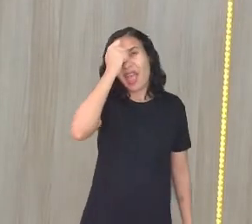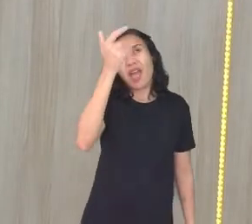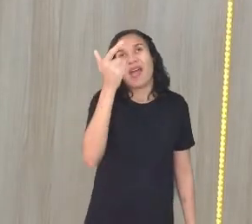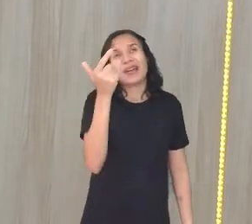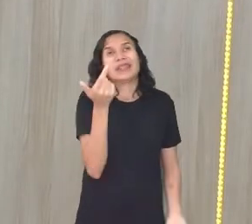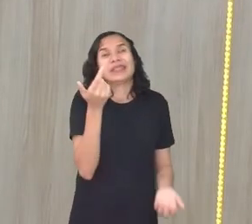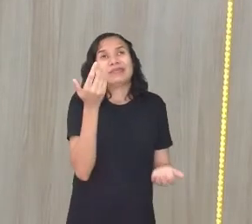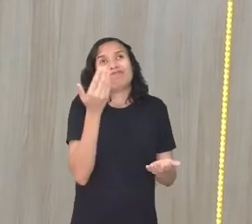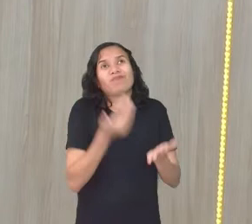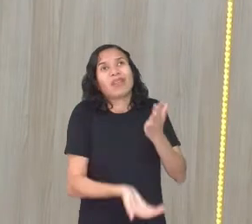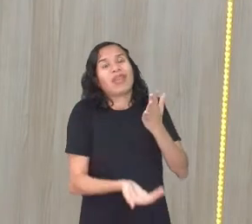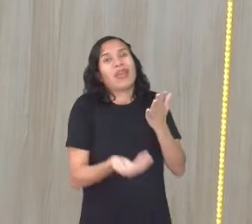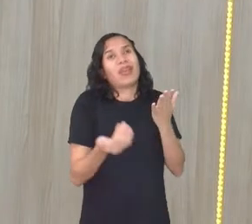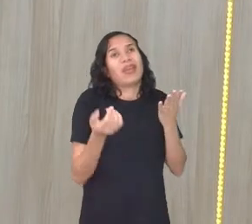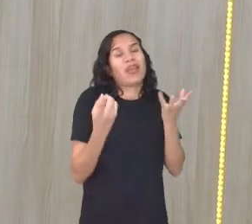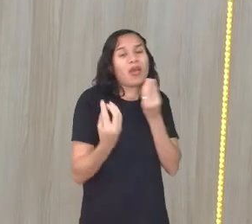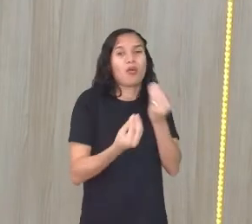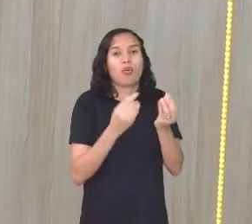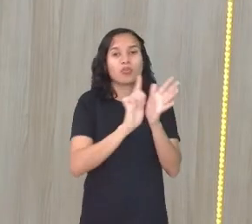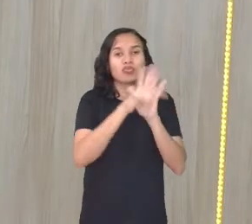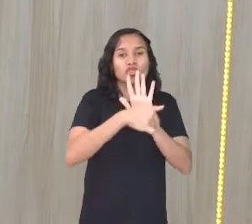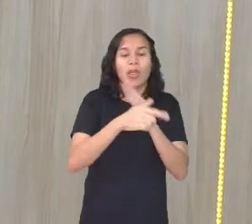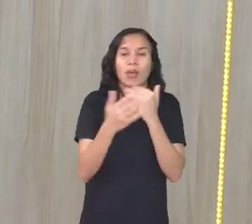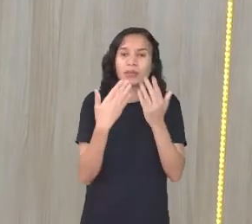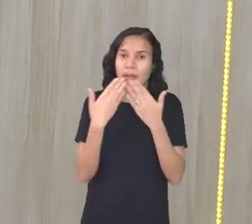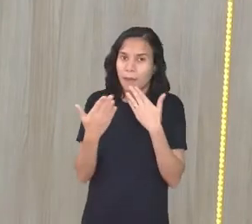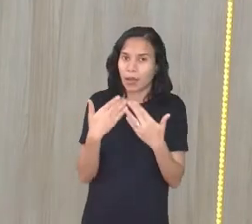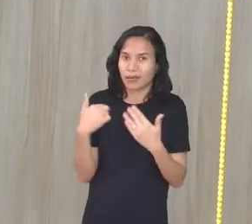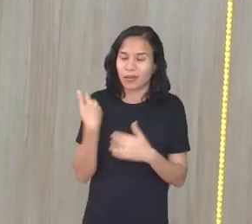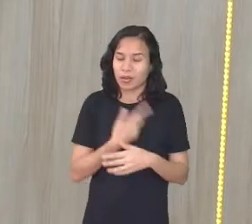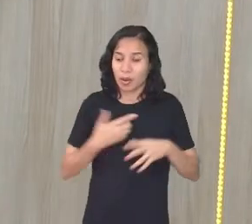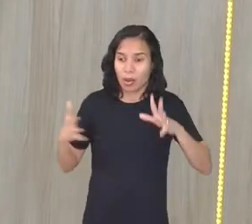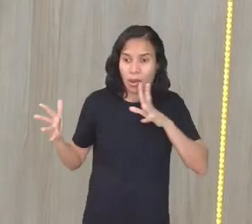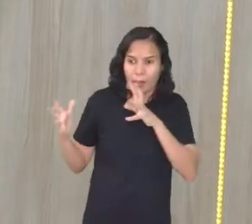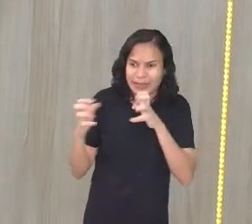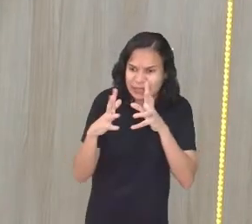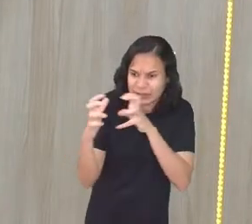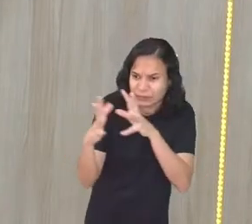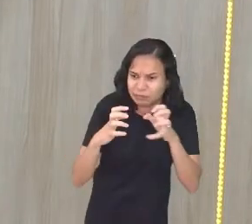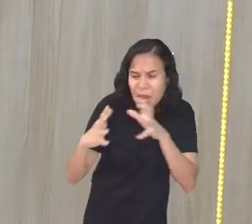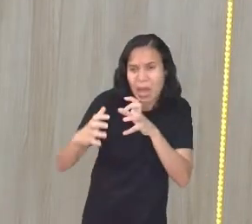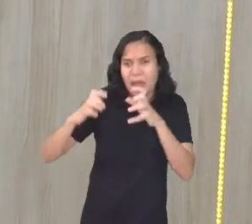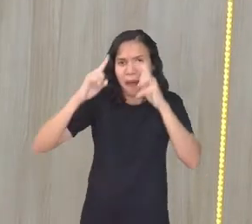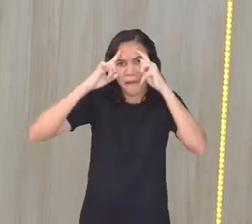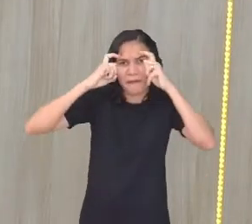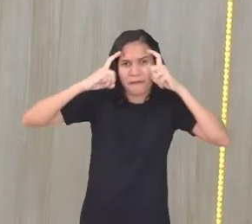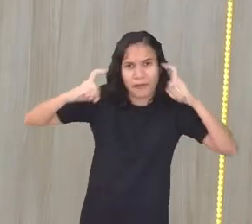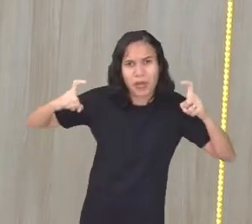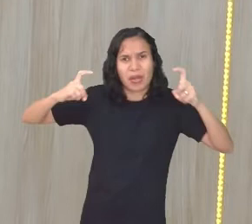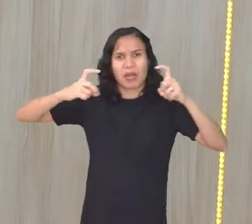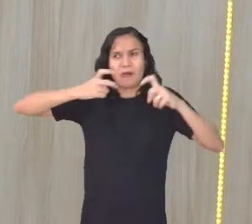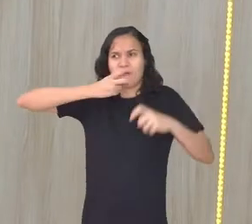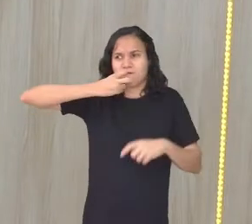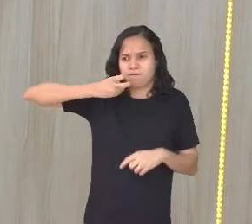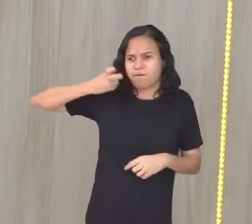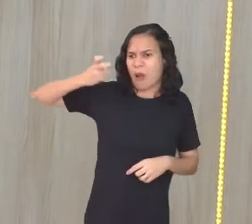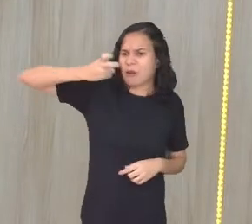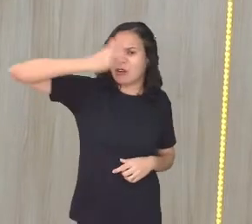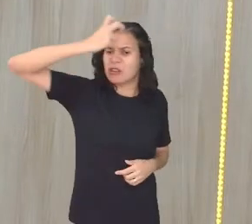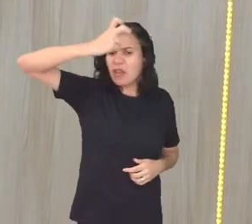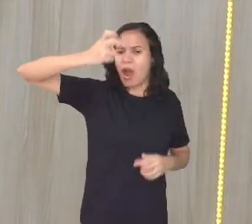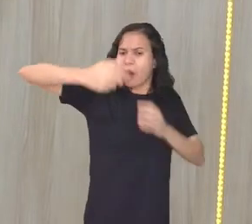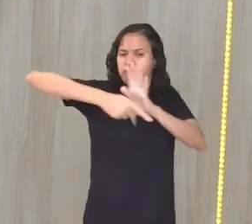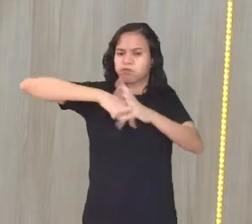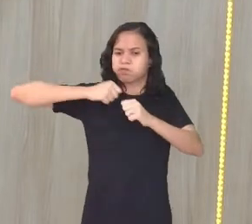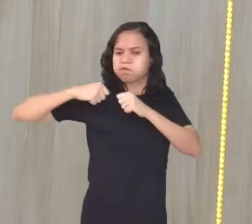a cabeça sai do gênero debate, tá? Então, quando a gente tem essa briga, falar em voz